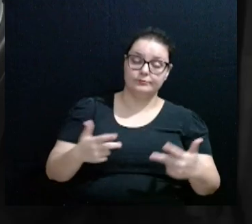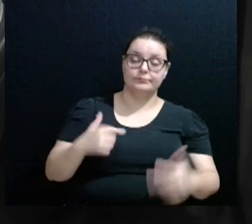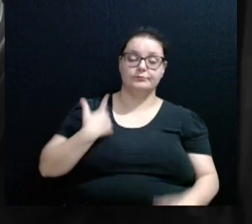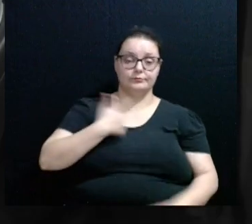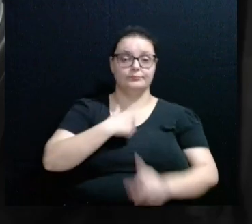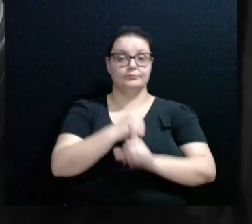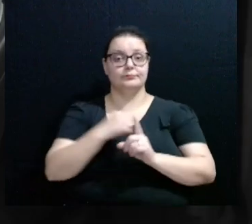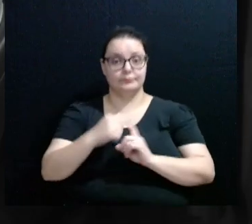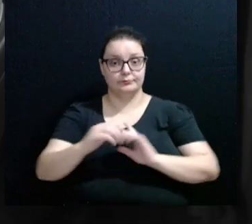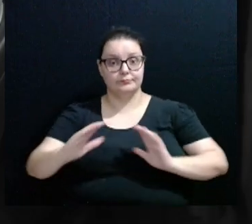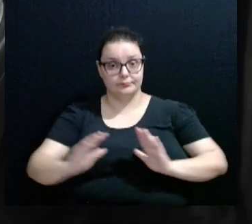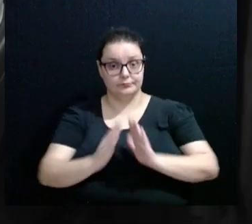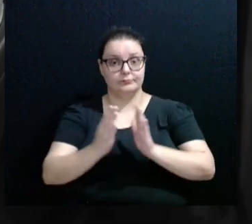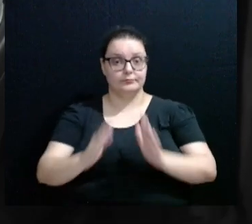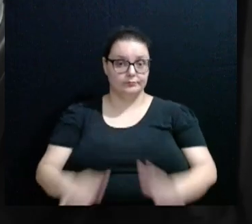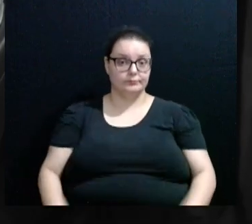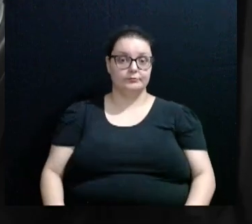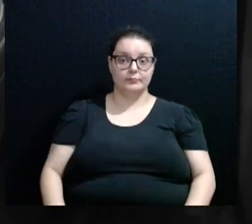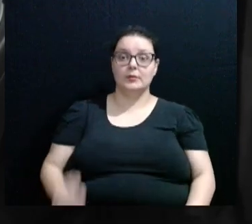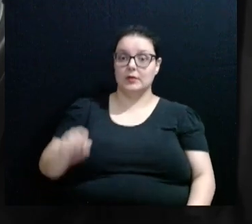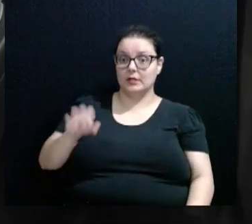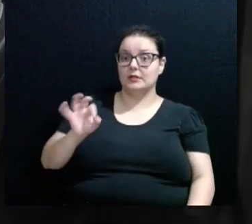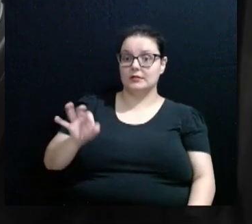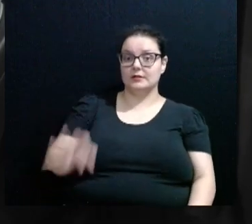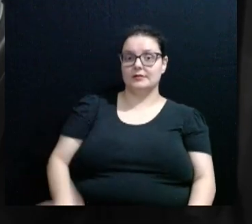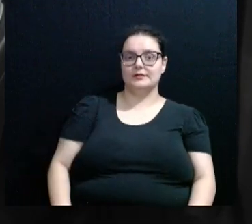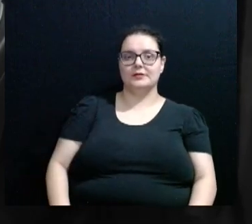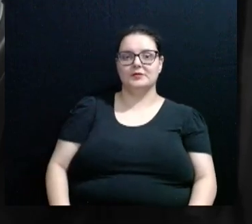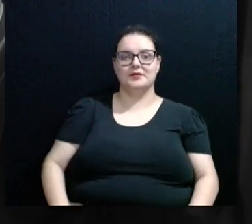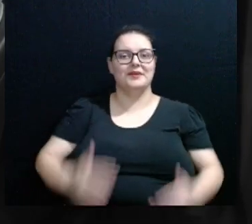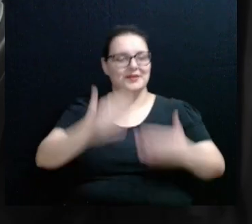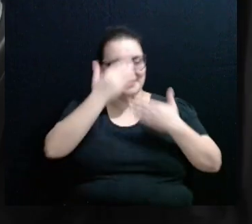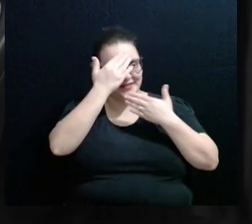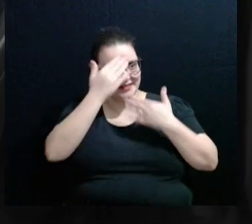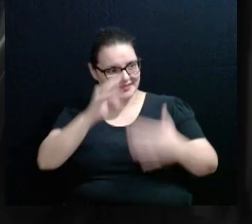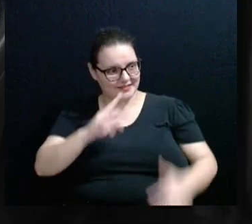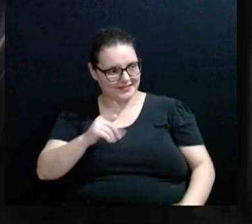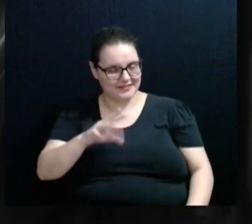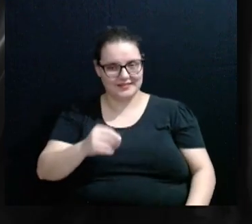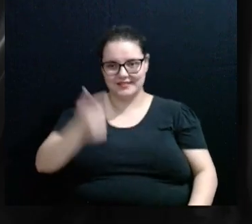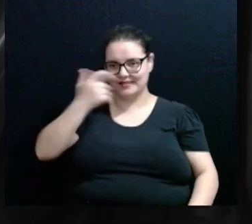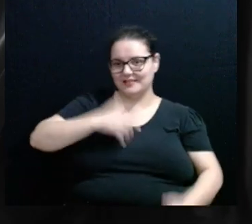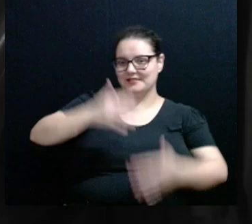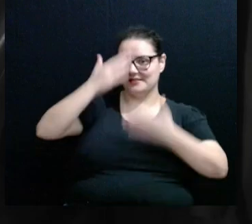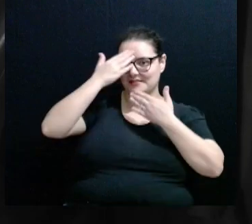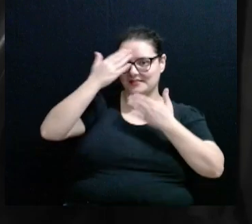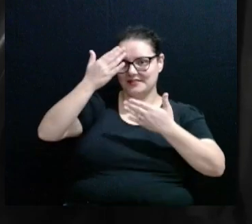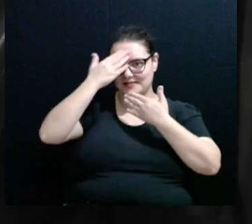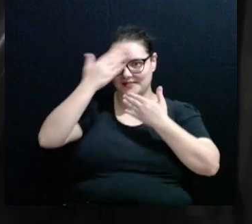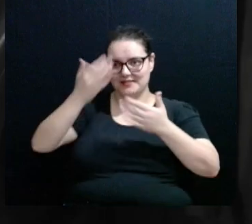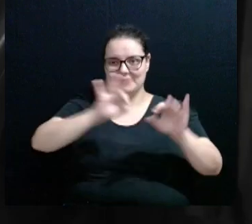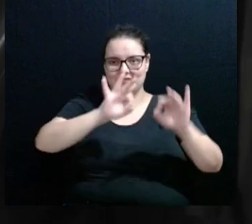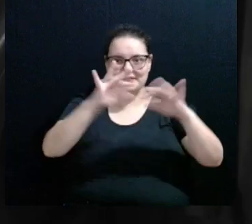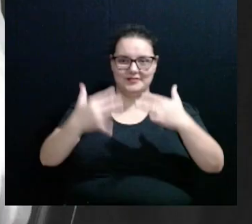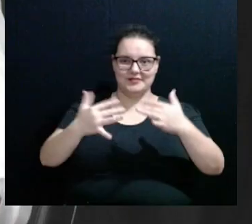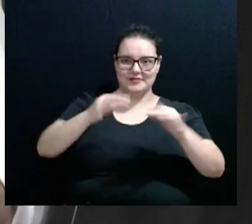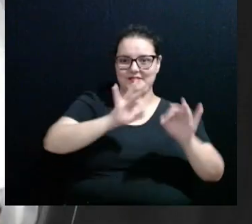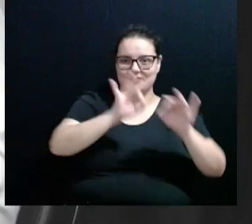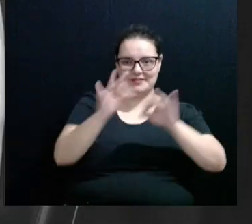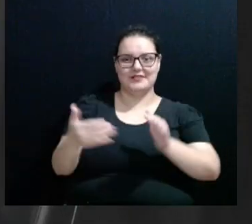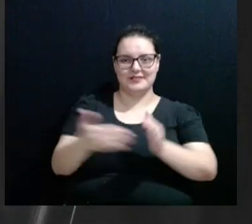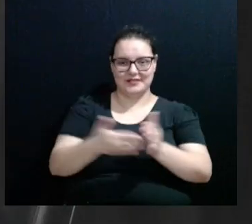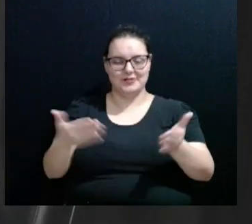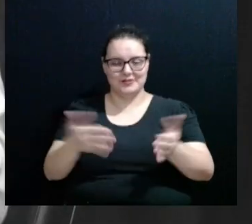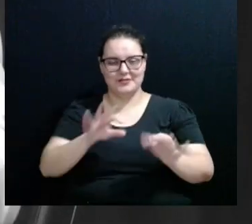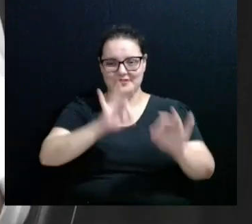tem que enfrentar, né? Exatamente. Tá certo, então. Muito obrigada, viu, Tiago? Eu que agradeço aos que ficaram nos ouvindo até aqui, assistindo